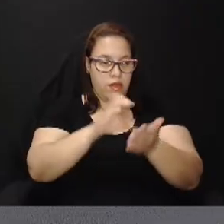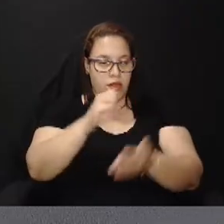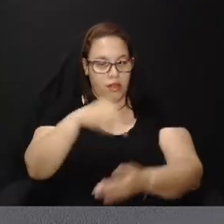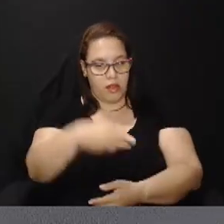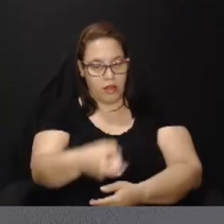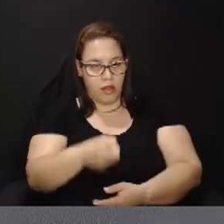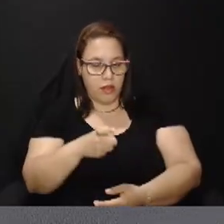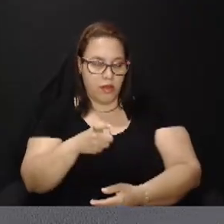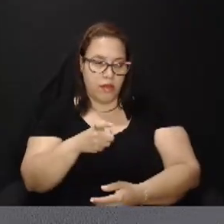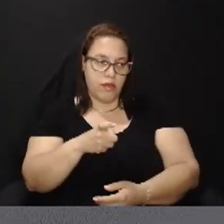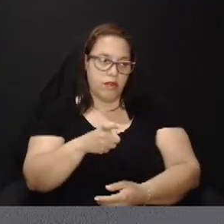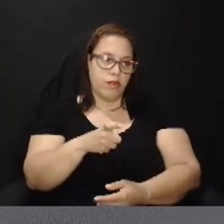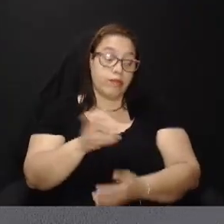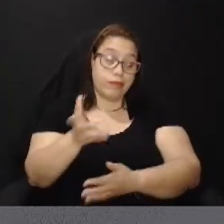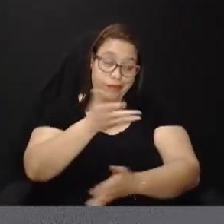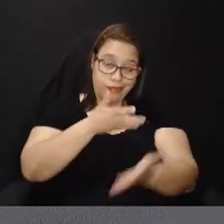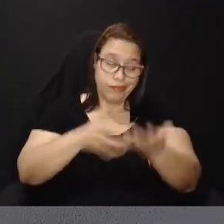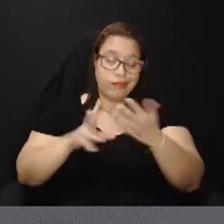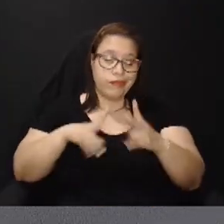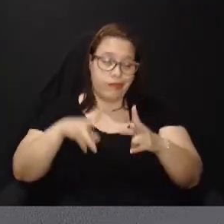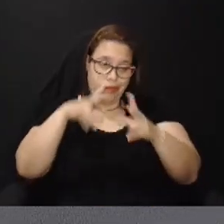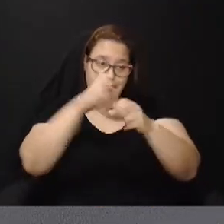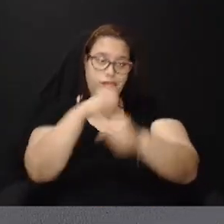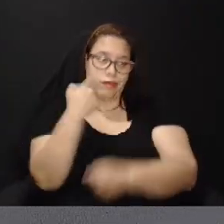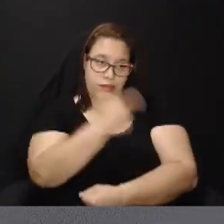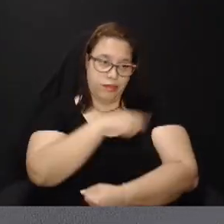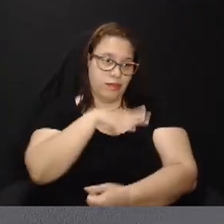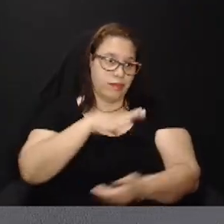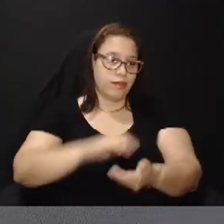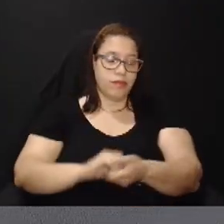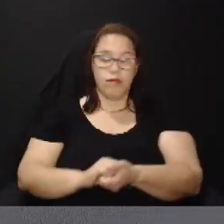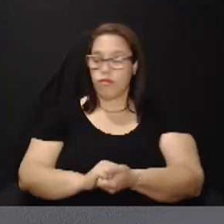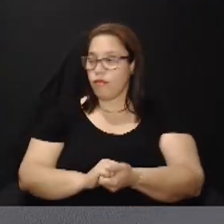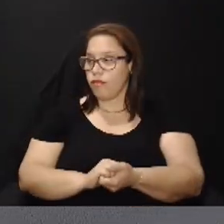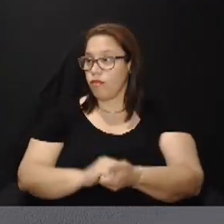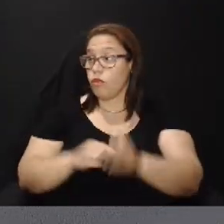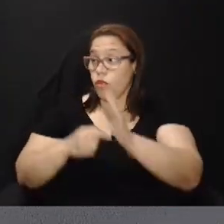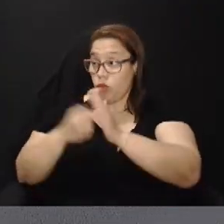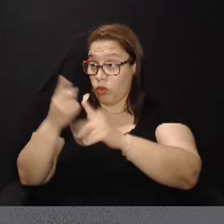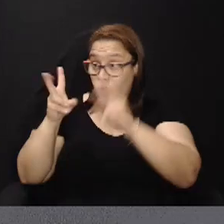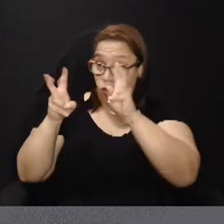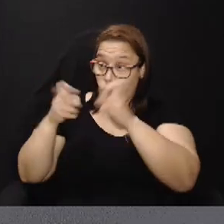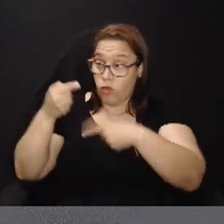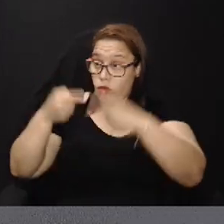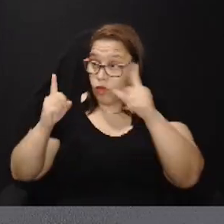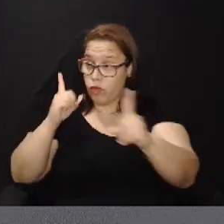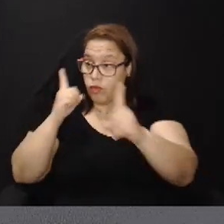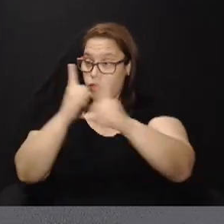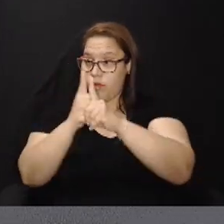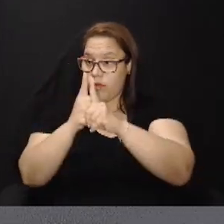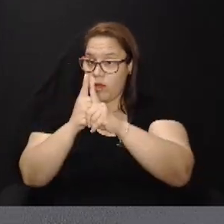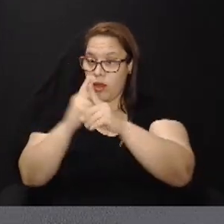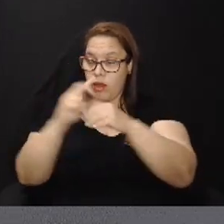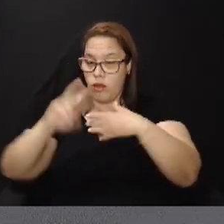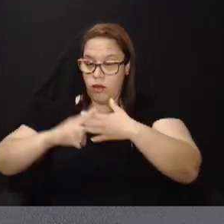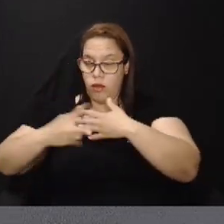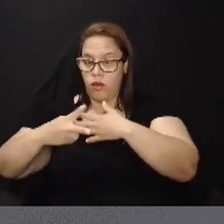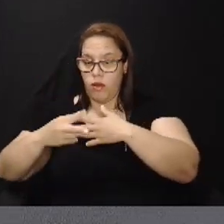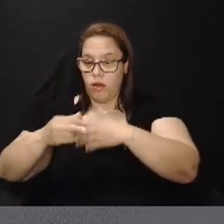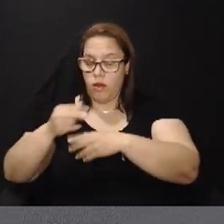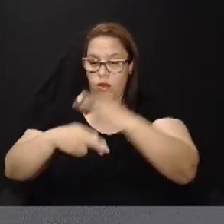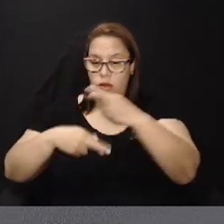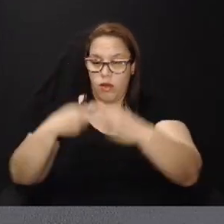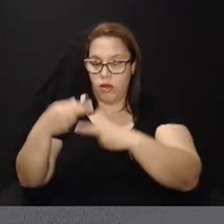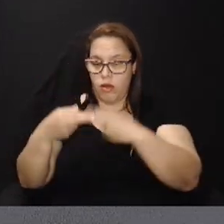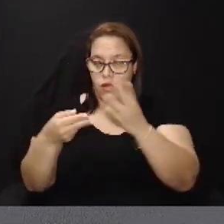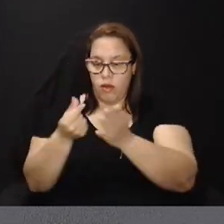gente trazer esse fortalecimento para a nossa cidade. Um dos temas debatidos em um dos encontros foram os impactos da reforma tributária, né, no comércio